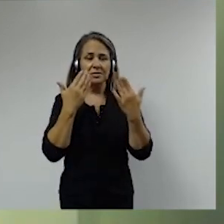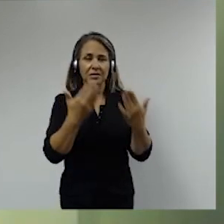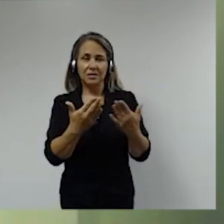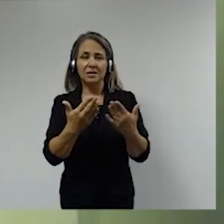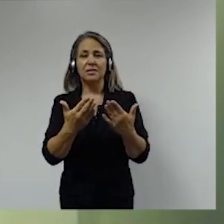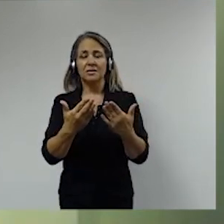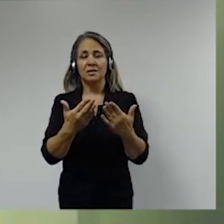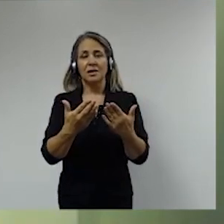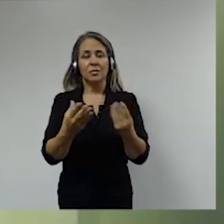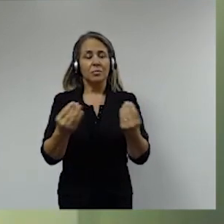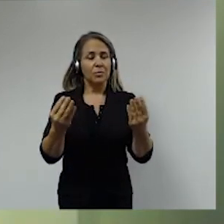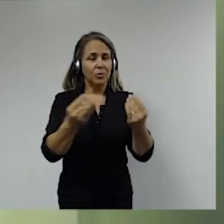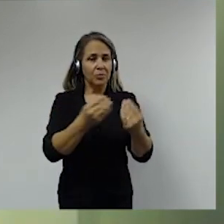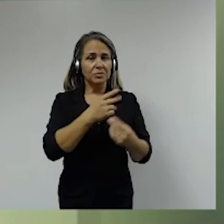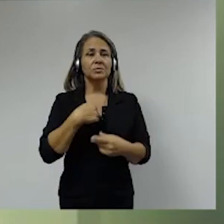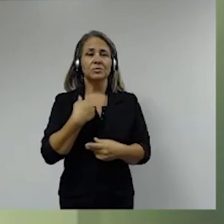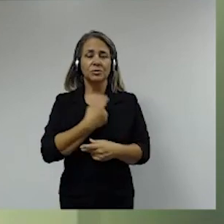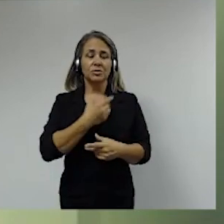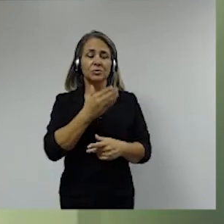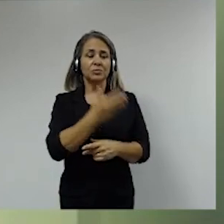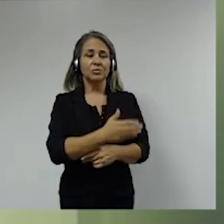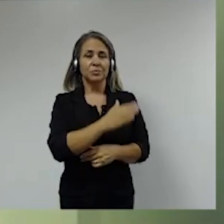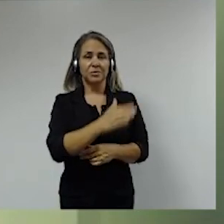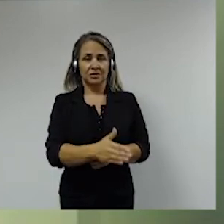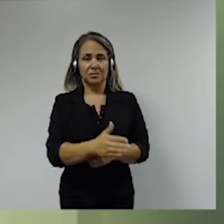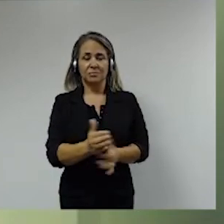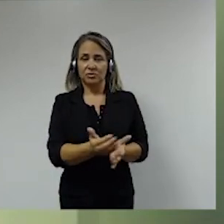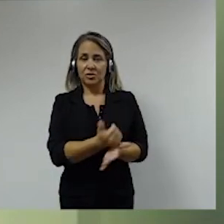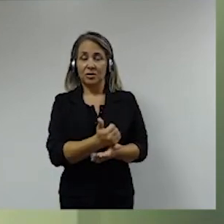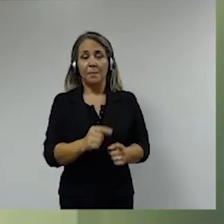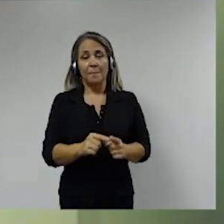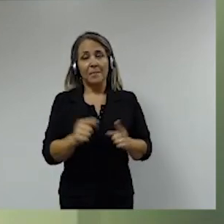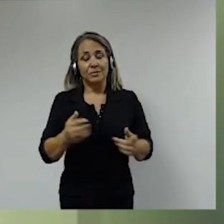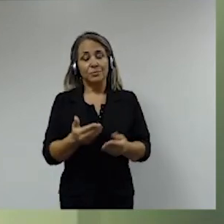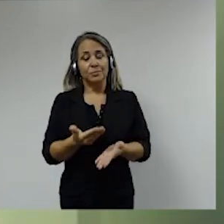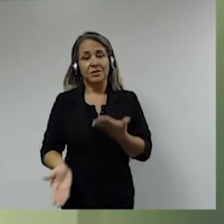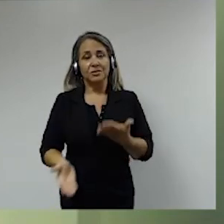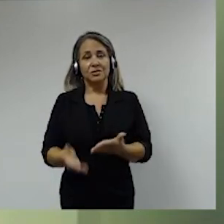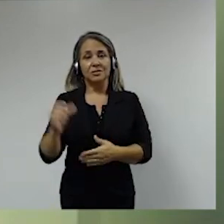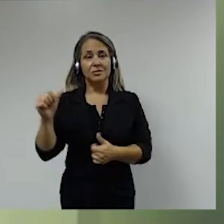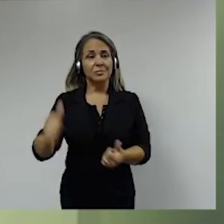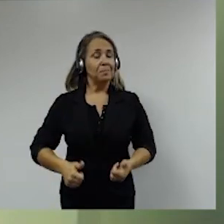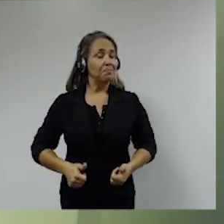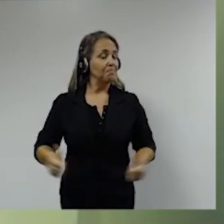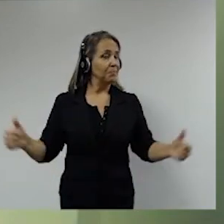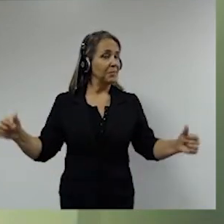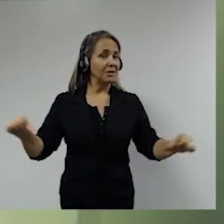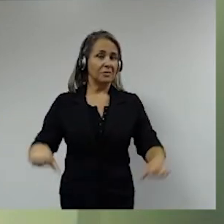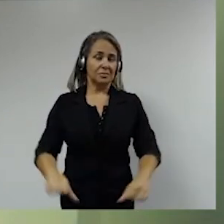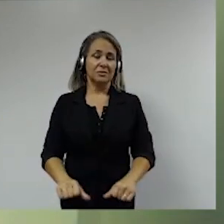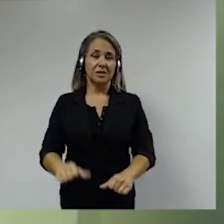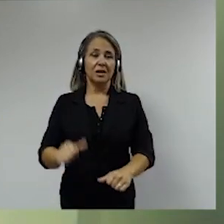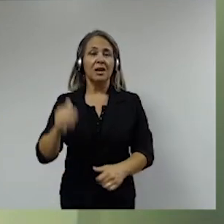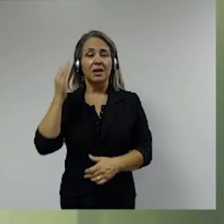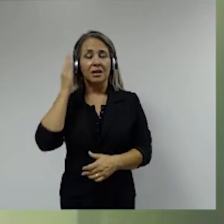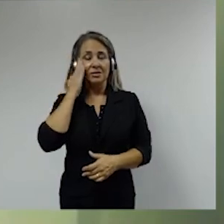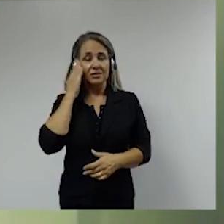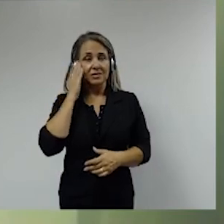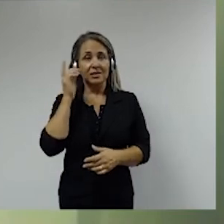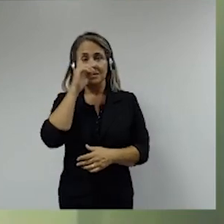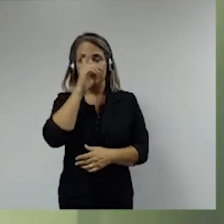da gente voltar numa suspensão, mas o prejuízo é maior. Eu sei que o Sigfroy ele